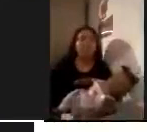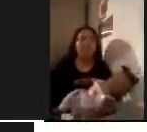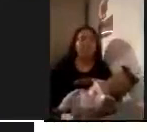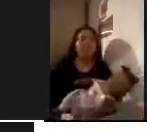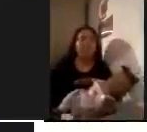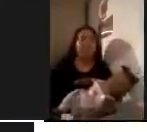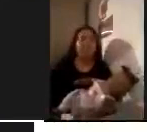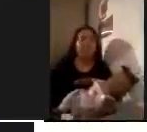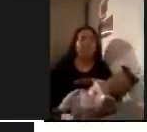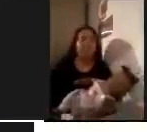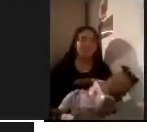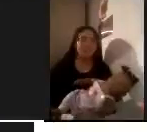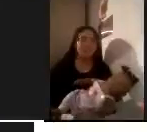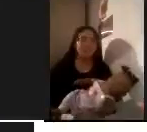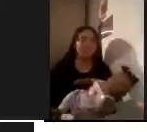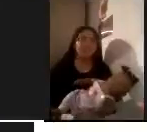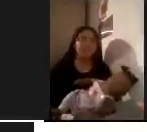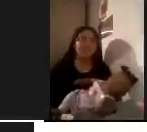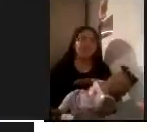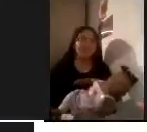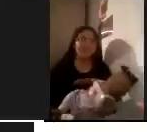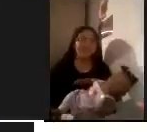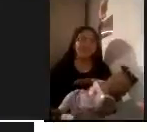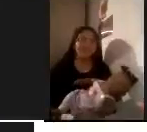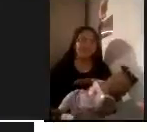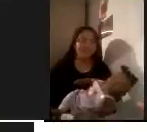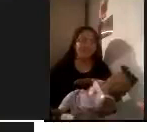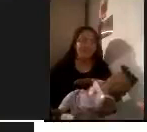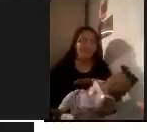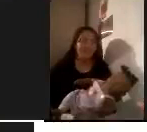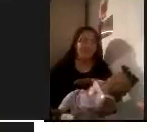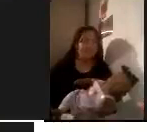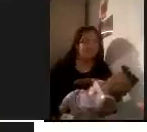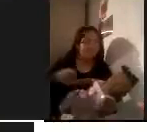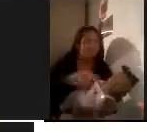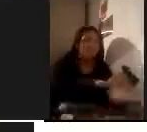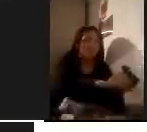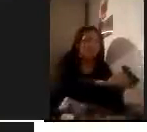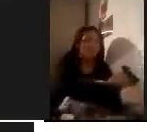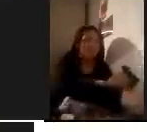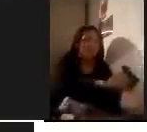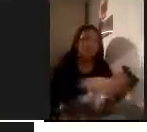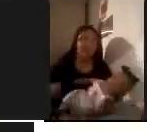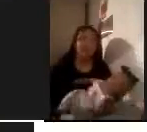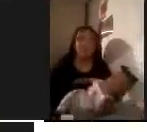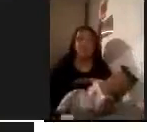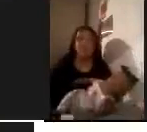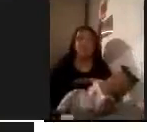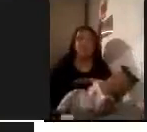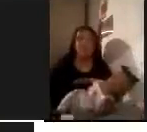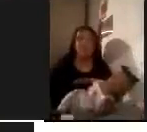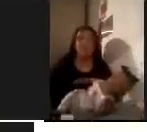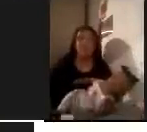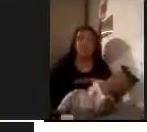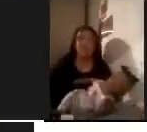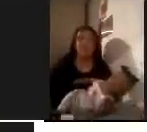Um a cada ciclo. Então, ela tem um óvulo por ciclo, certo? Mas ela tem o número exatos